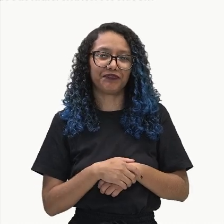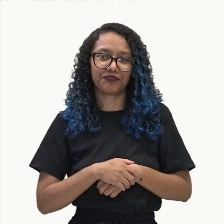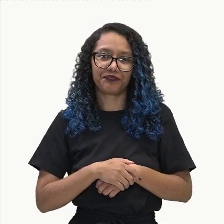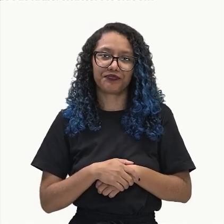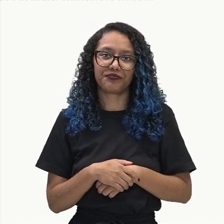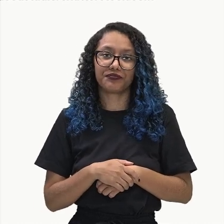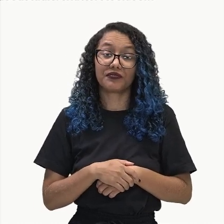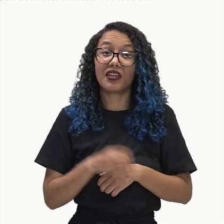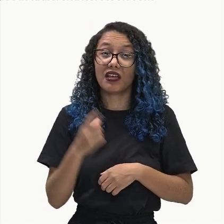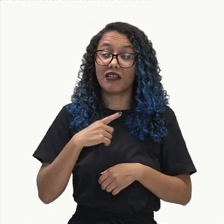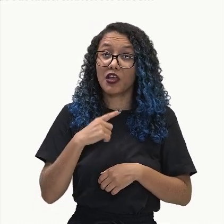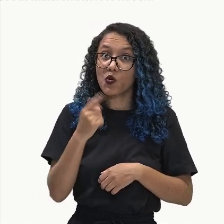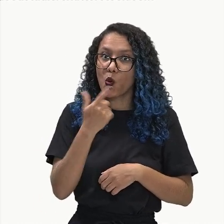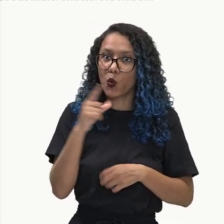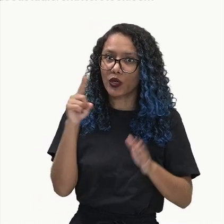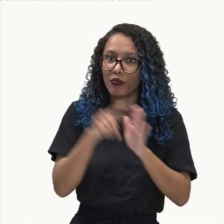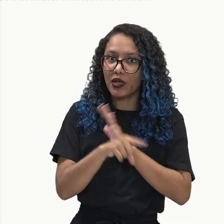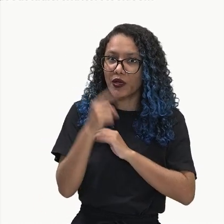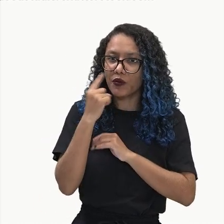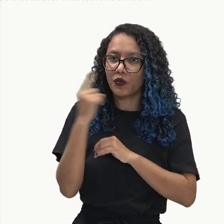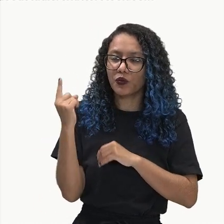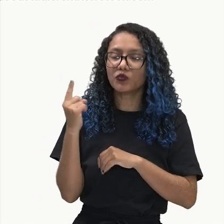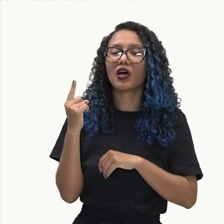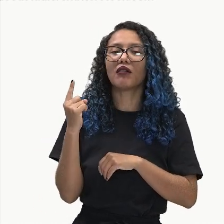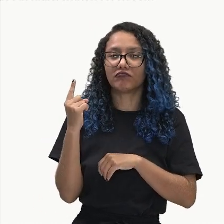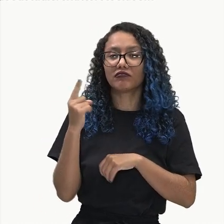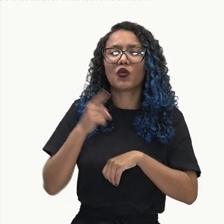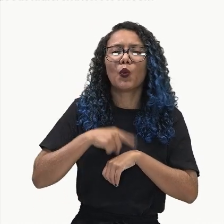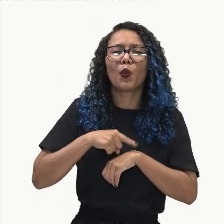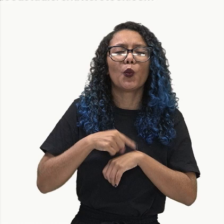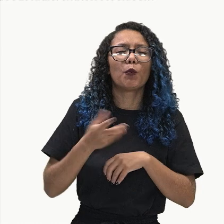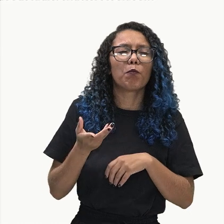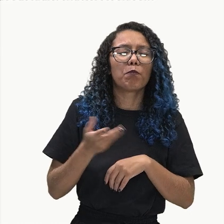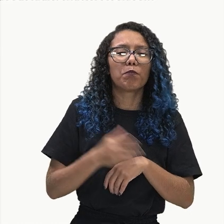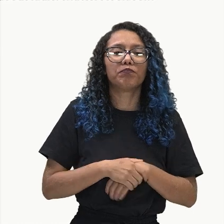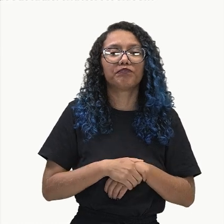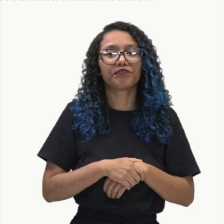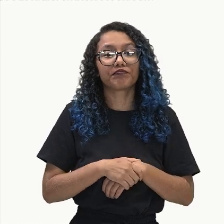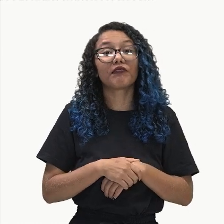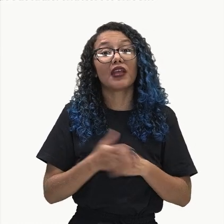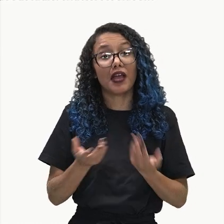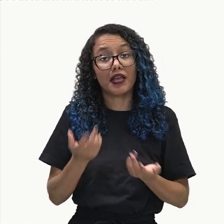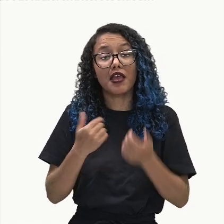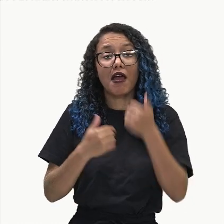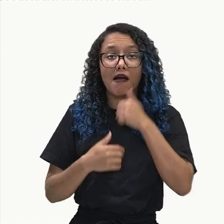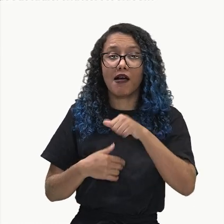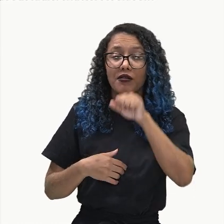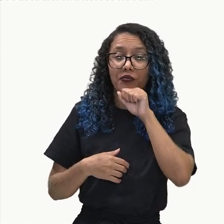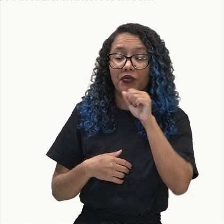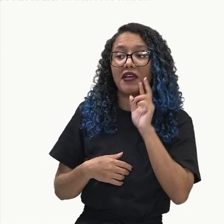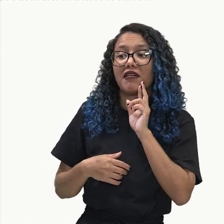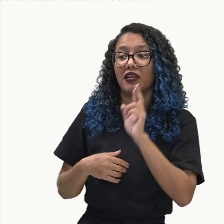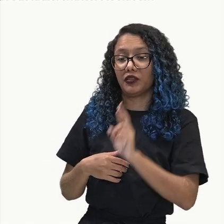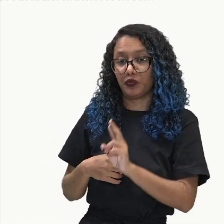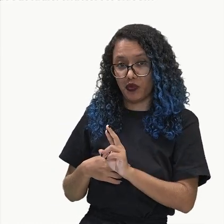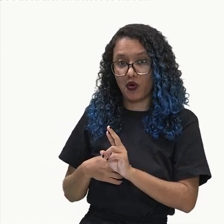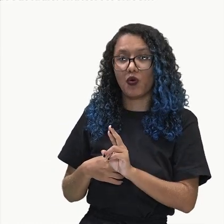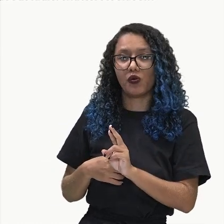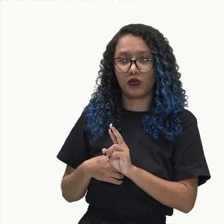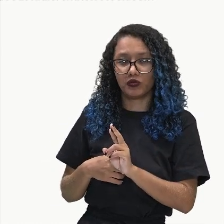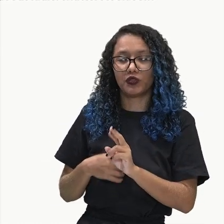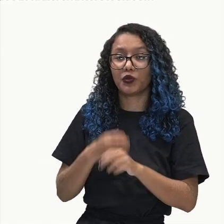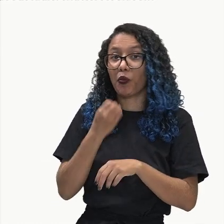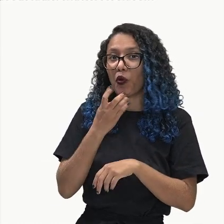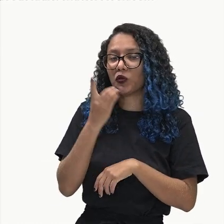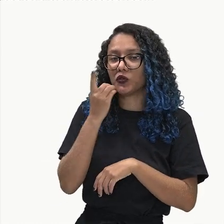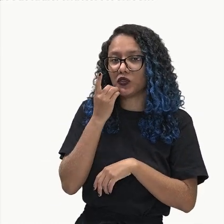Mais uma pergunta ela fez, né? Que hora é? E a mãe dela, buenos dias, hija, hora de levantar-se.